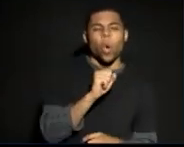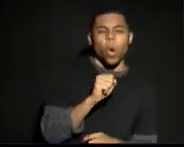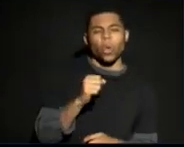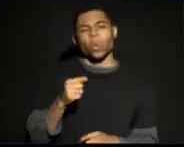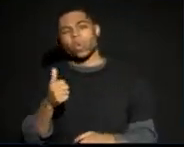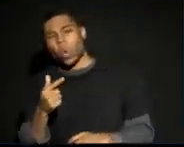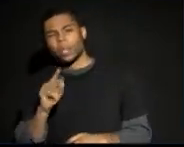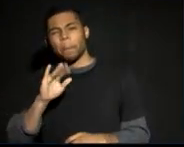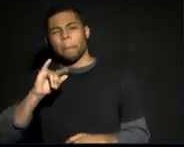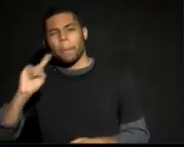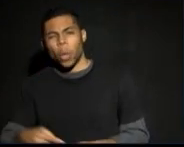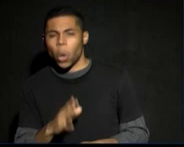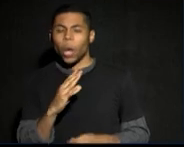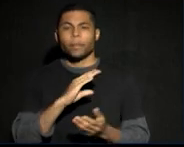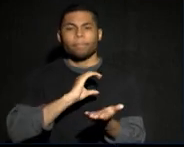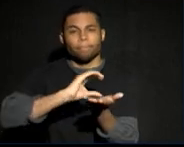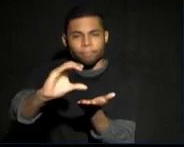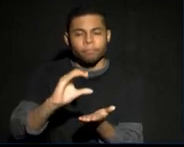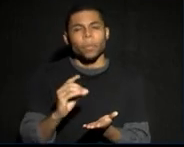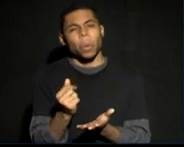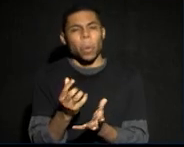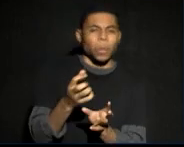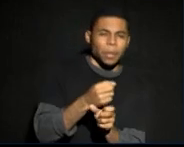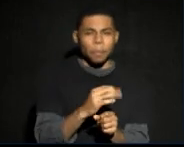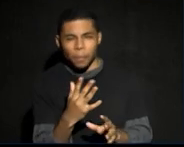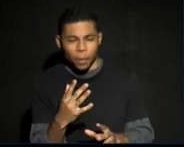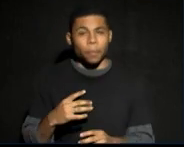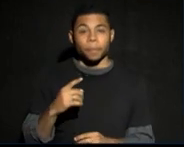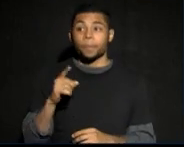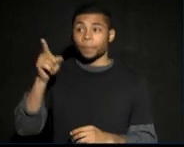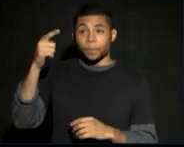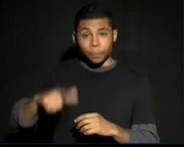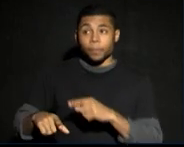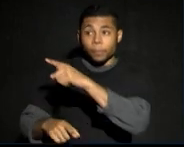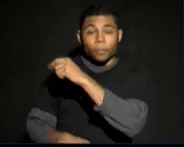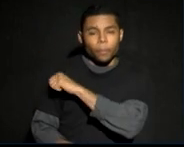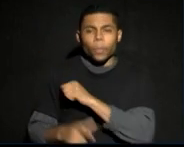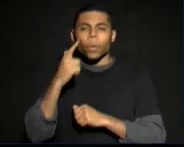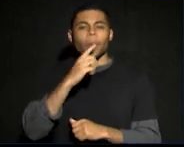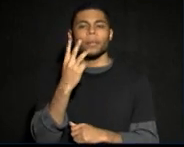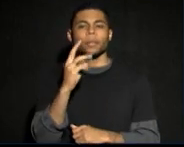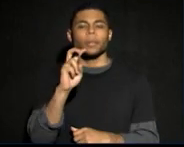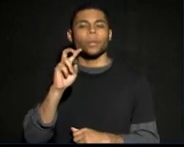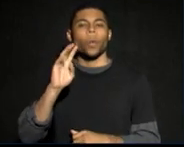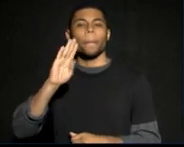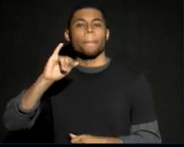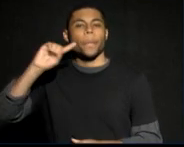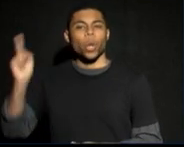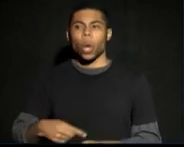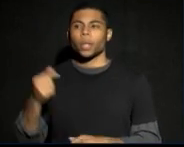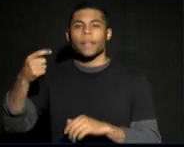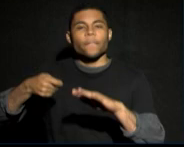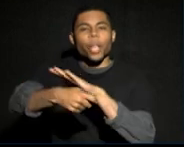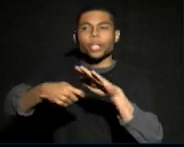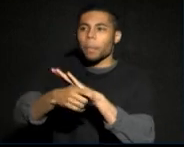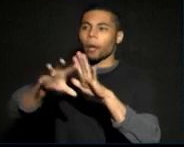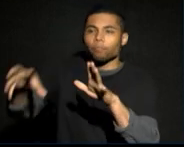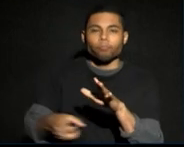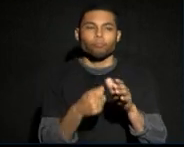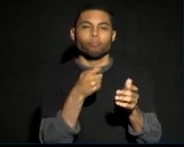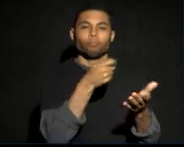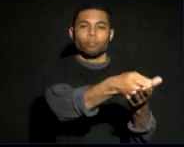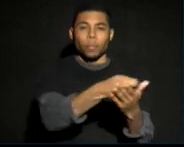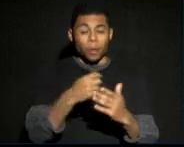vídeo orçamento eo Montesano martelou a Cedae lá no Rio e capítulo 35 bilhões de reais em investimentos então assim